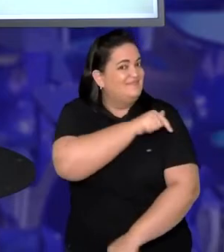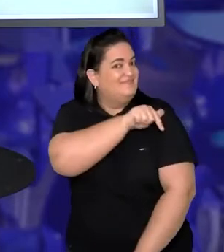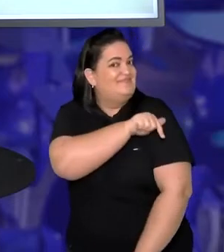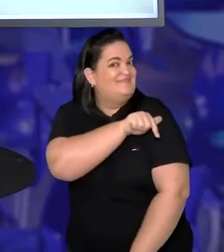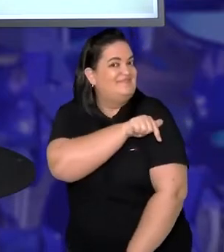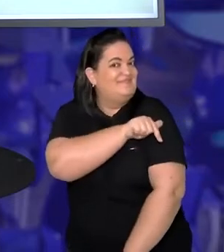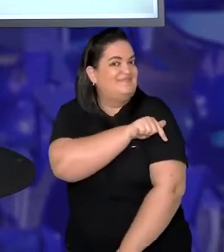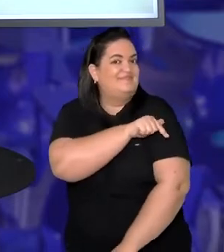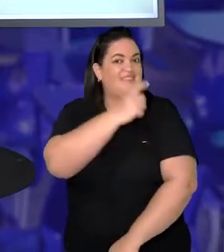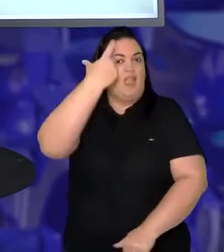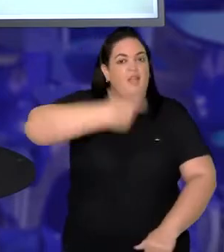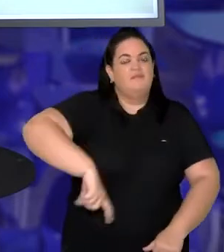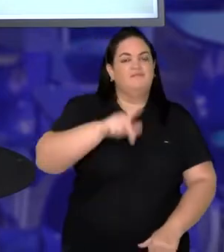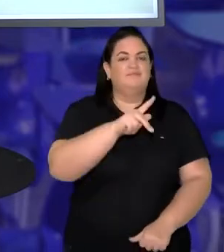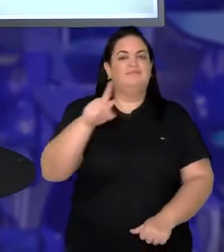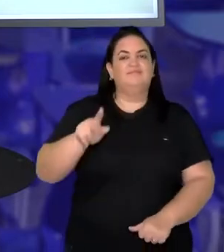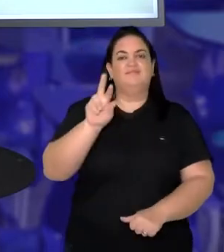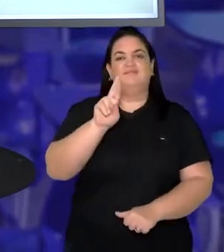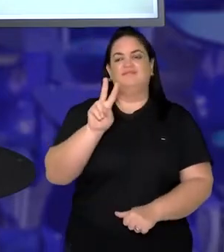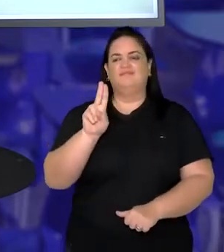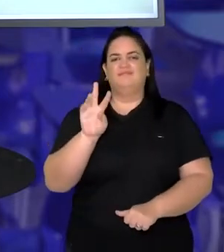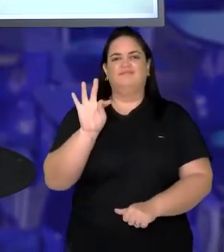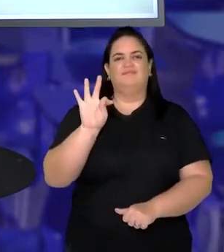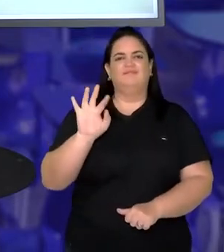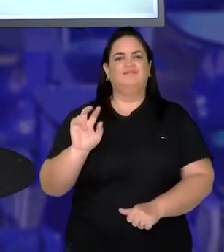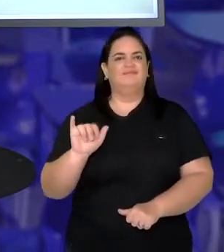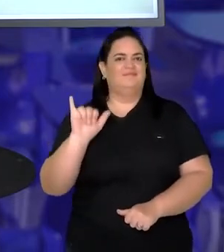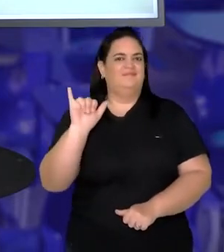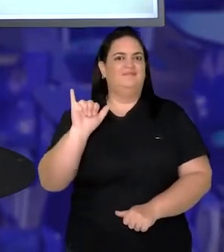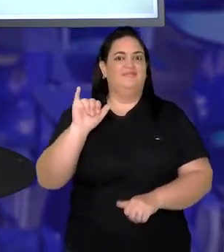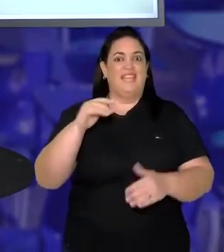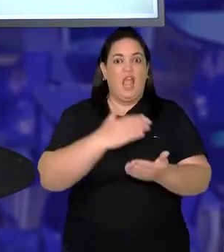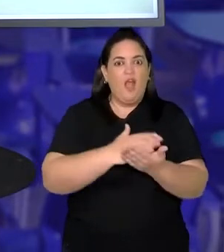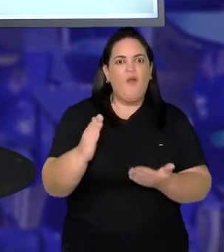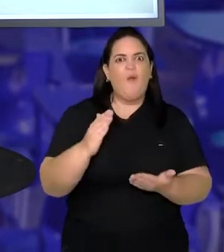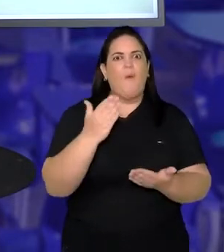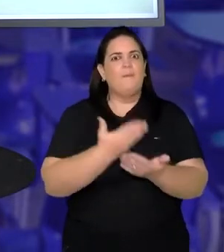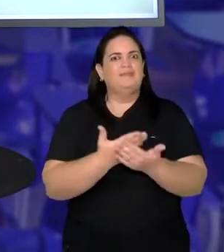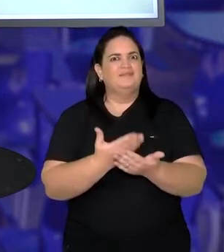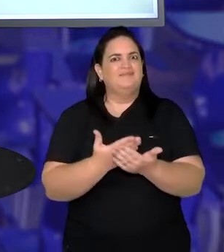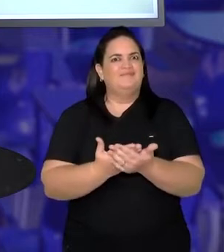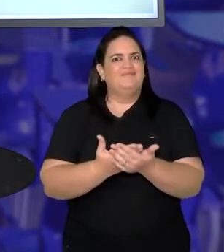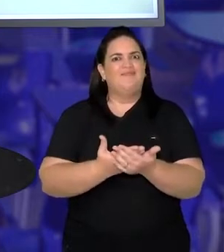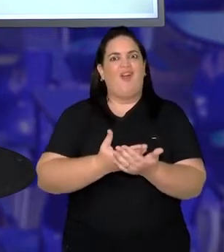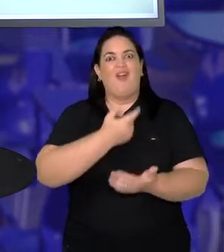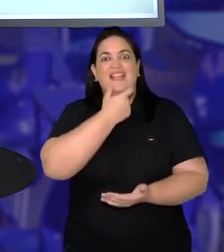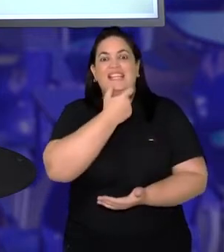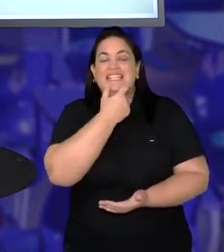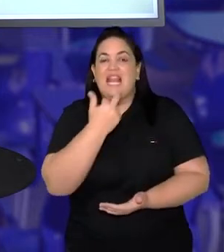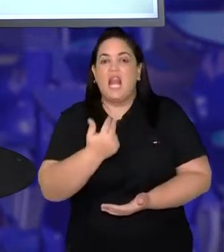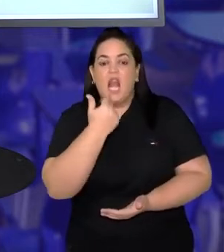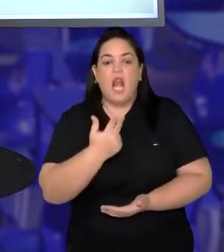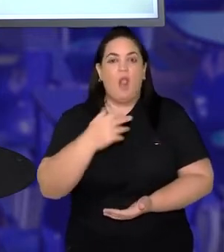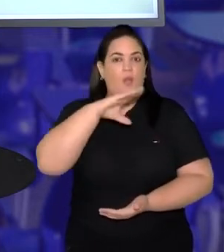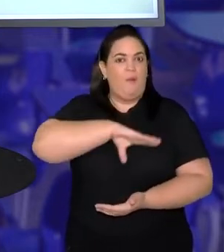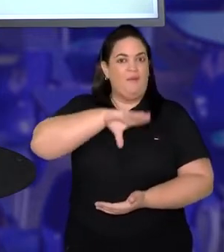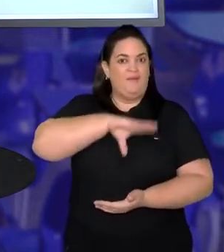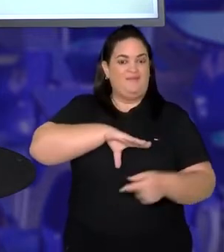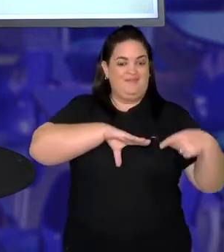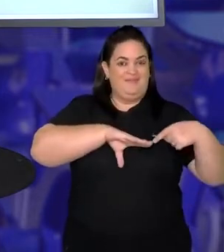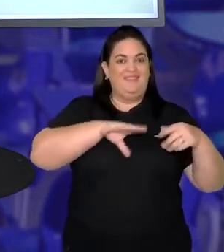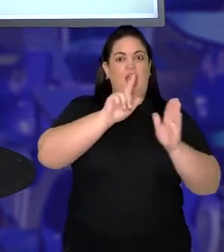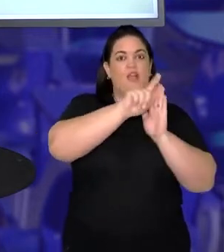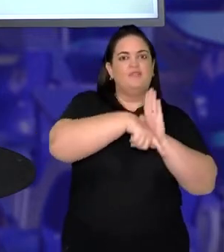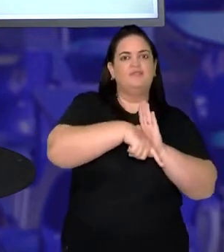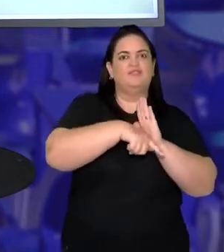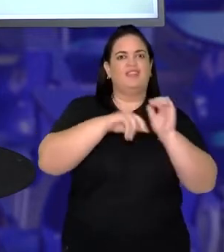Olá, alunos do 7º ano! Aqui é a professora Ruth e nós vamos começar mais uma aula de língua portuguesa, trabalhando o